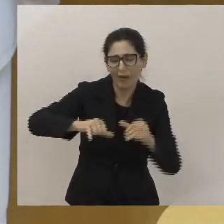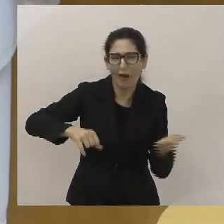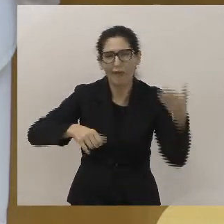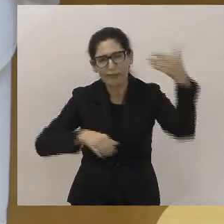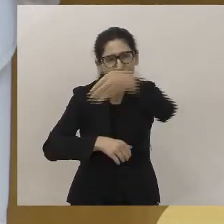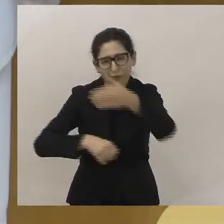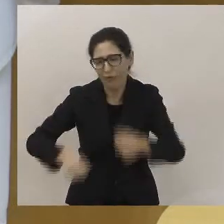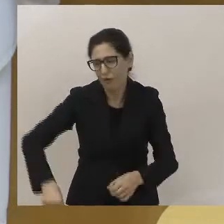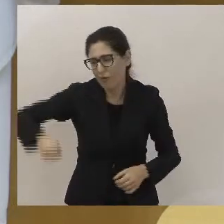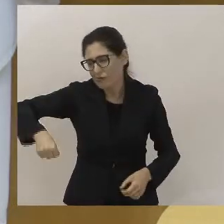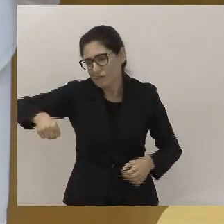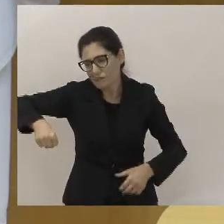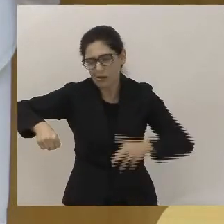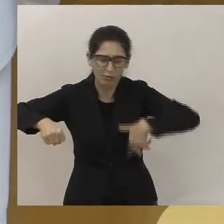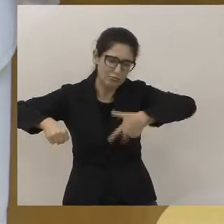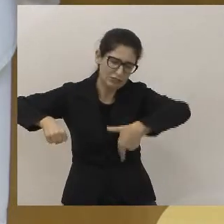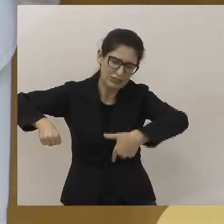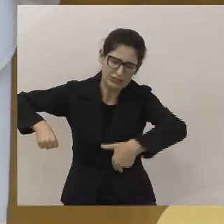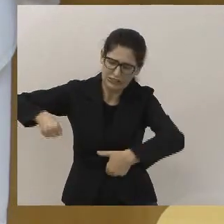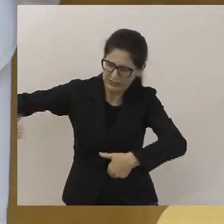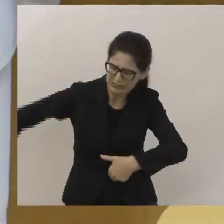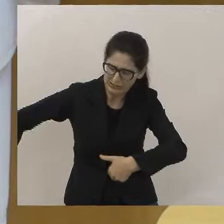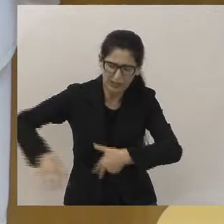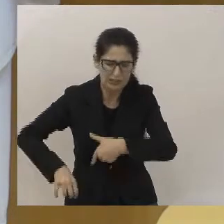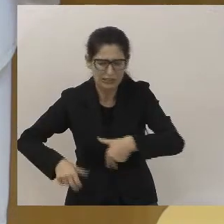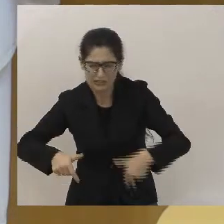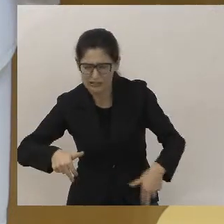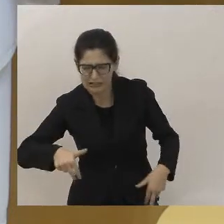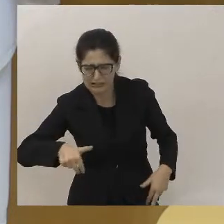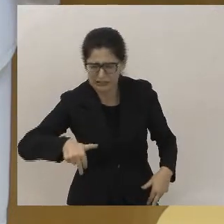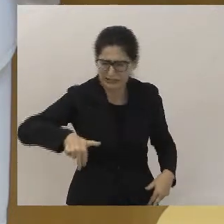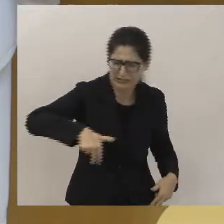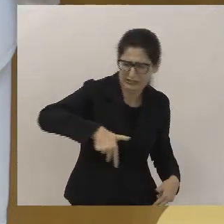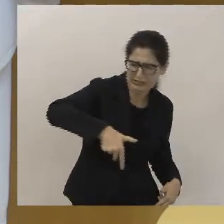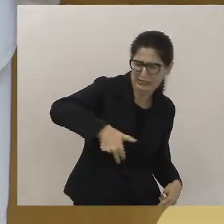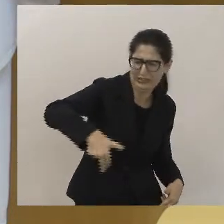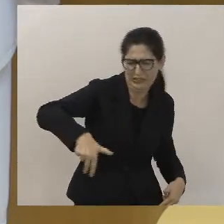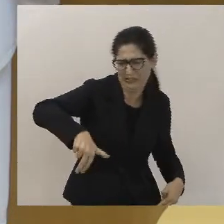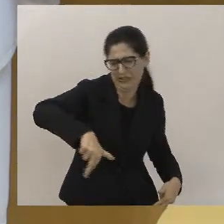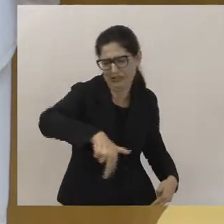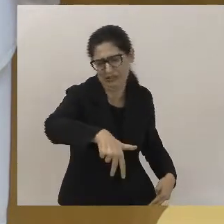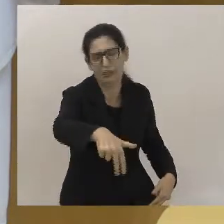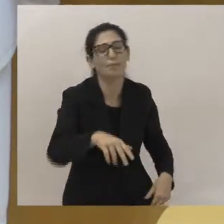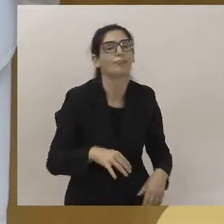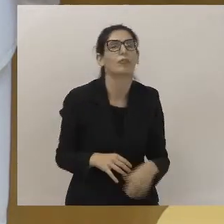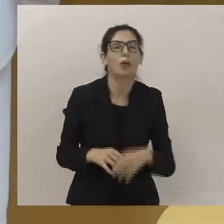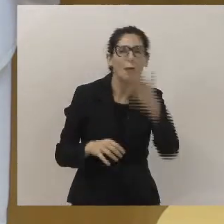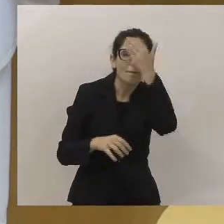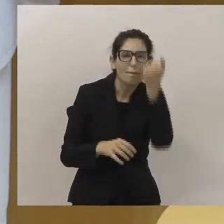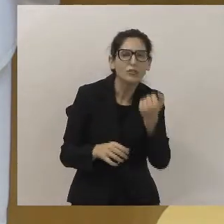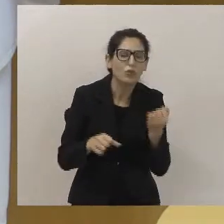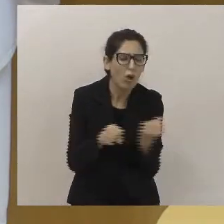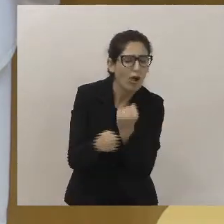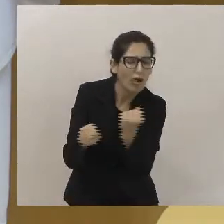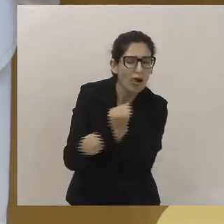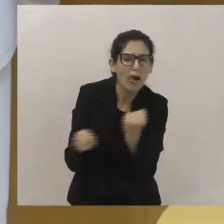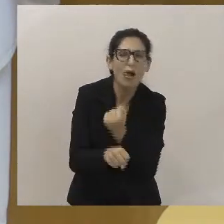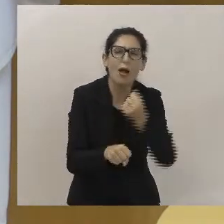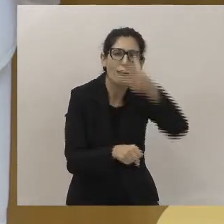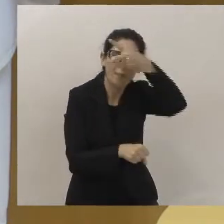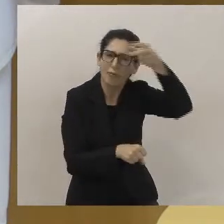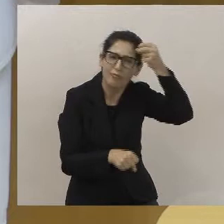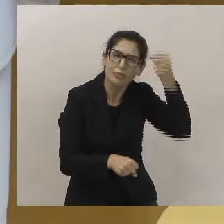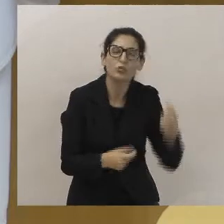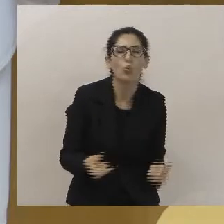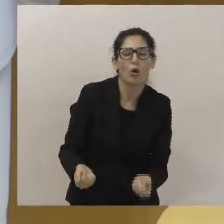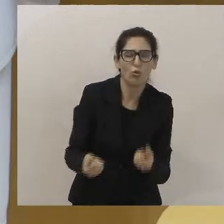vezes naquela serra negra quando entrou as máquinas lá os próprios funcionários da prefeitura que fizer lá com recurso próprio da prefeitura um dia